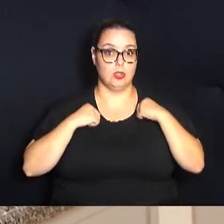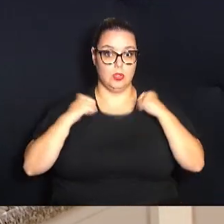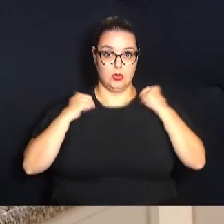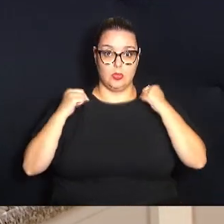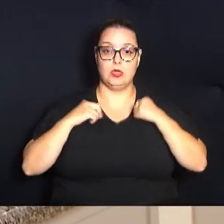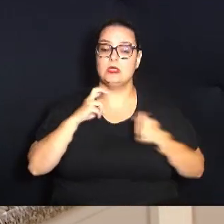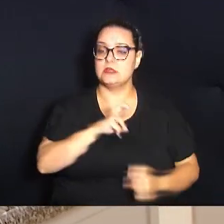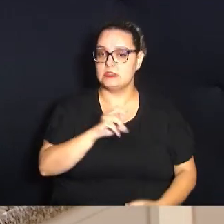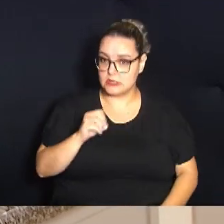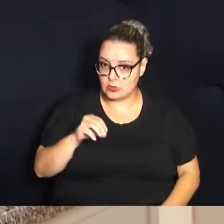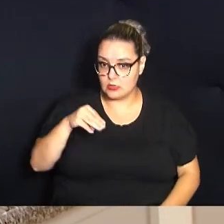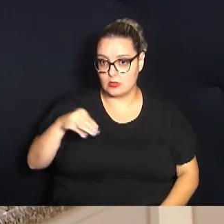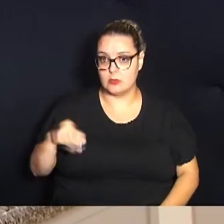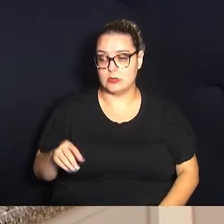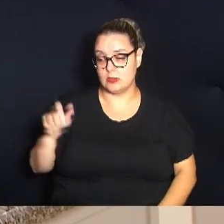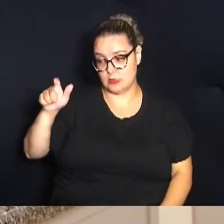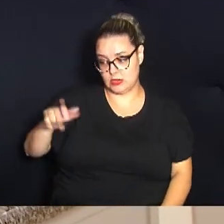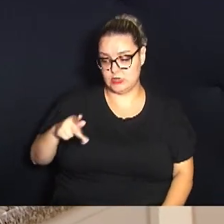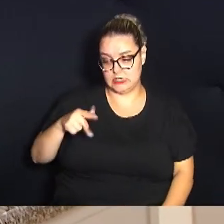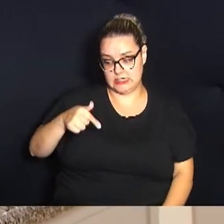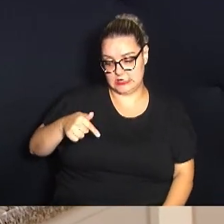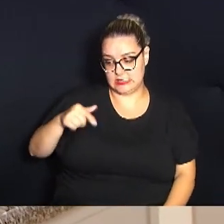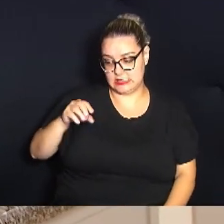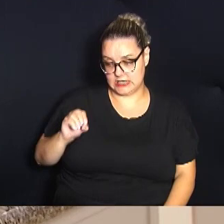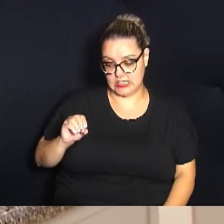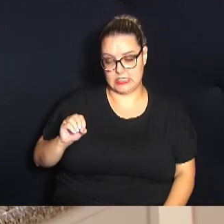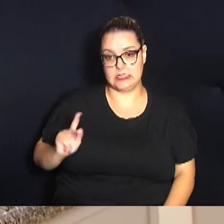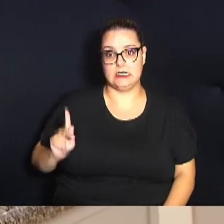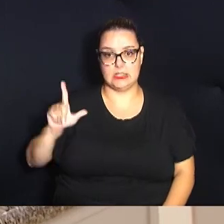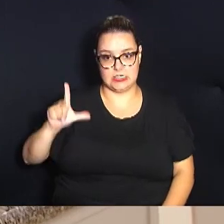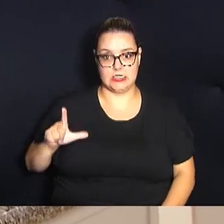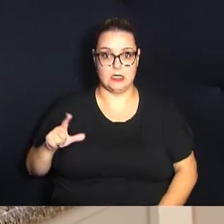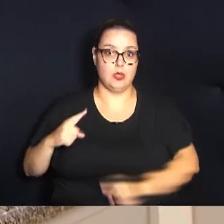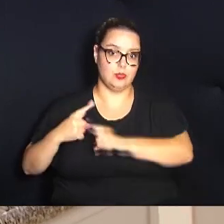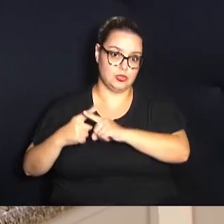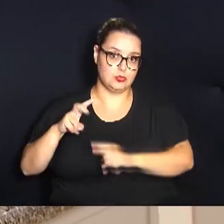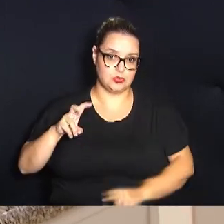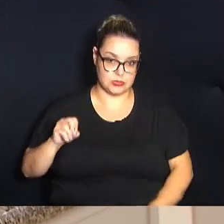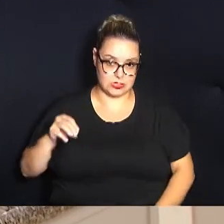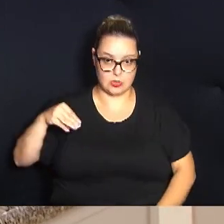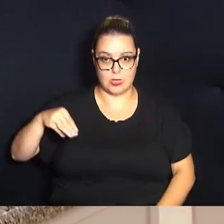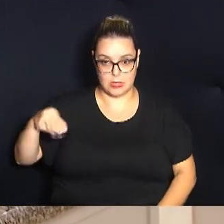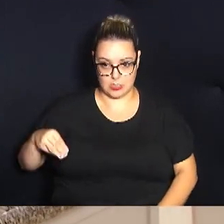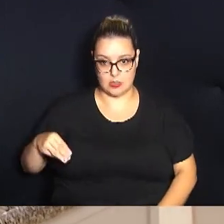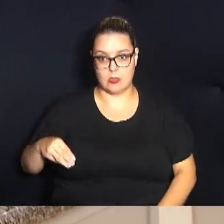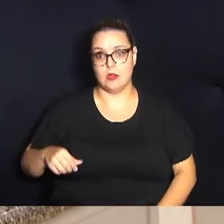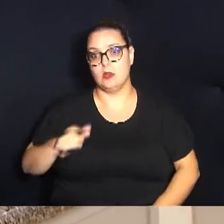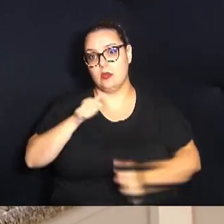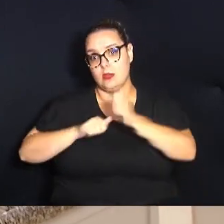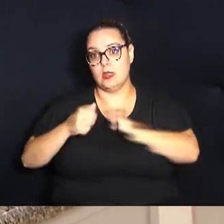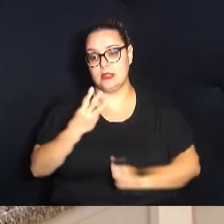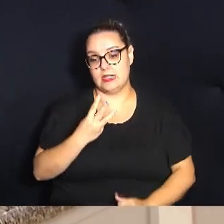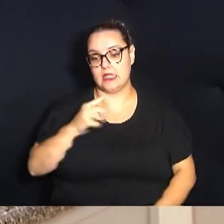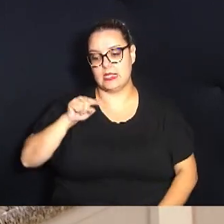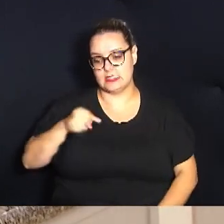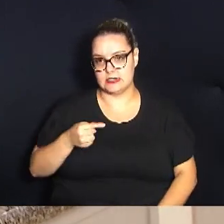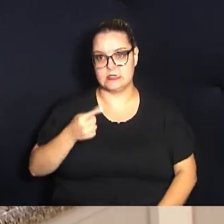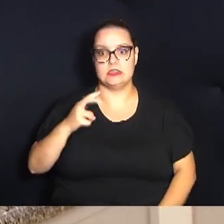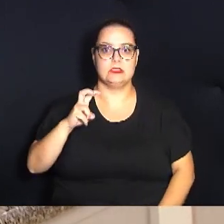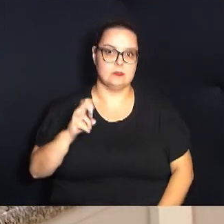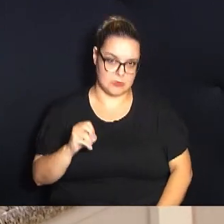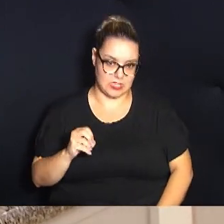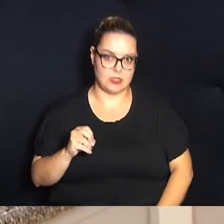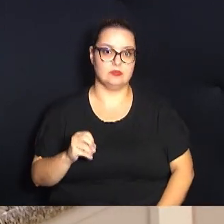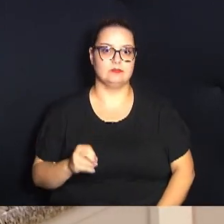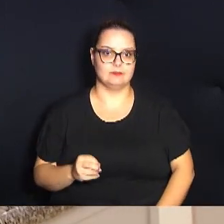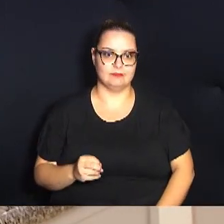ml Então se uma pessoa tem 70 kg ela multiplica por 50 ml e ela vai ter que consumir 3,5 l de